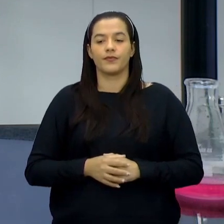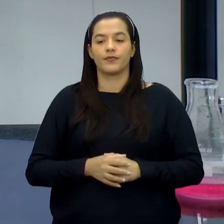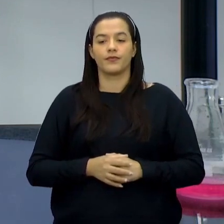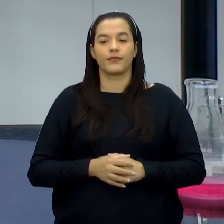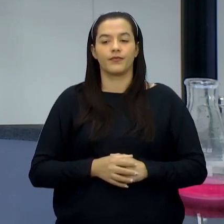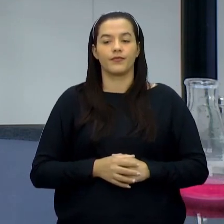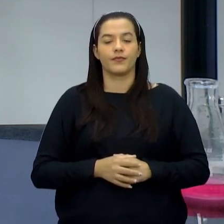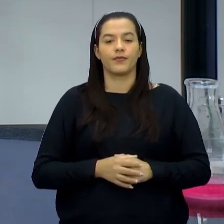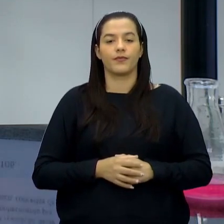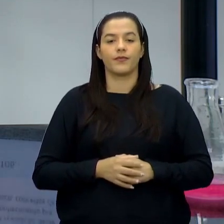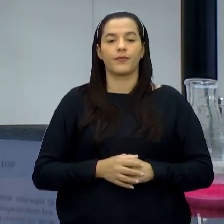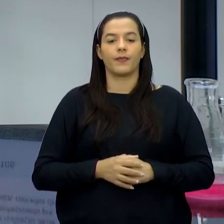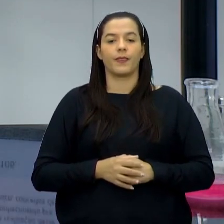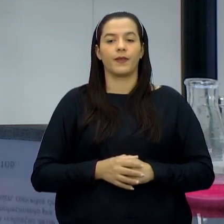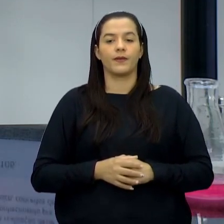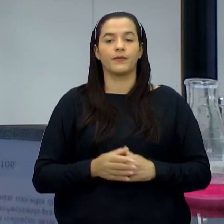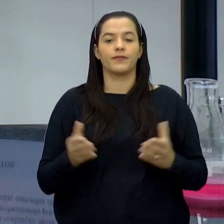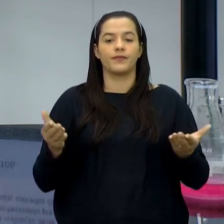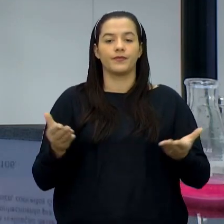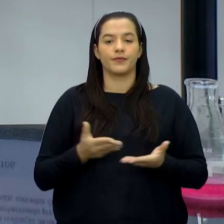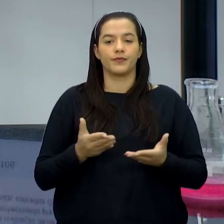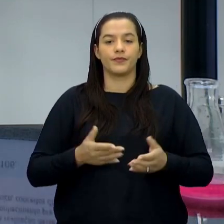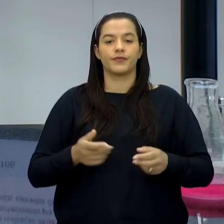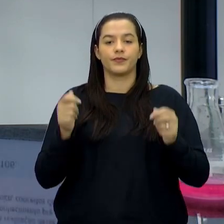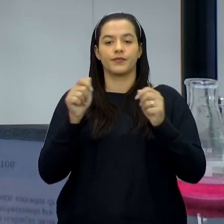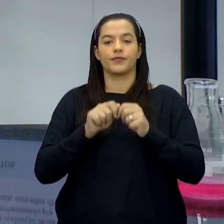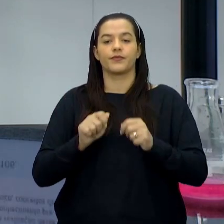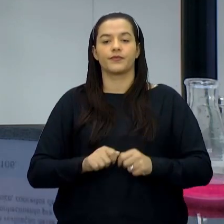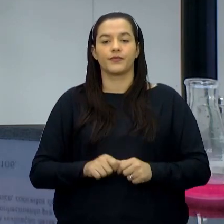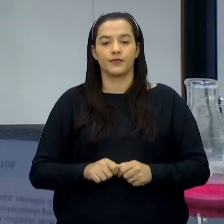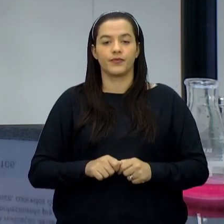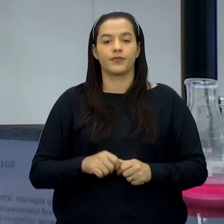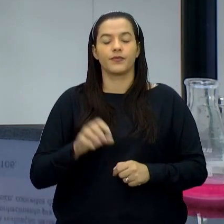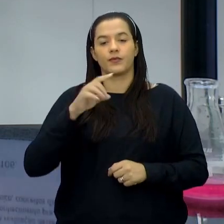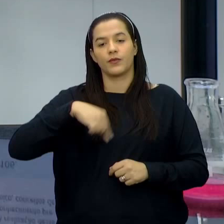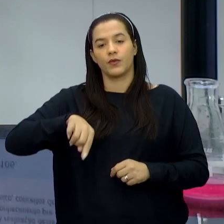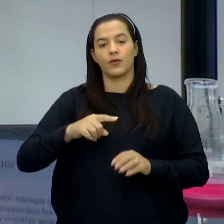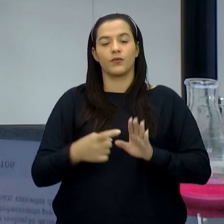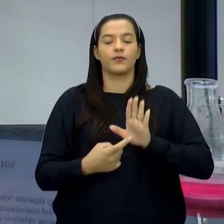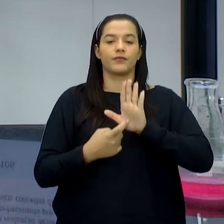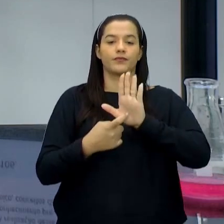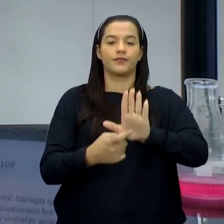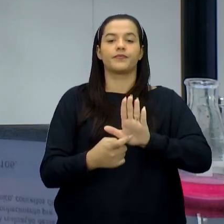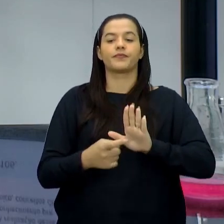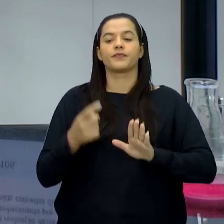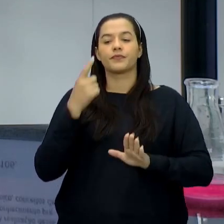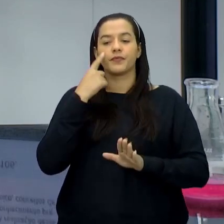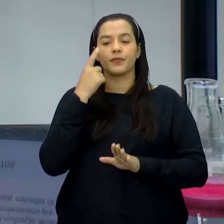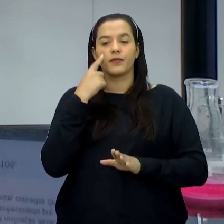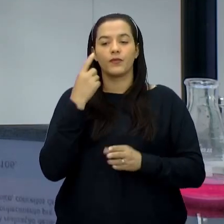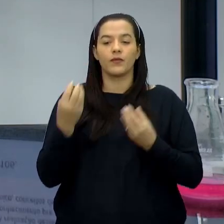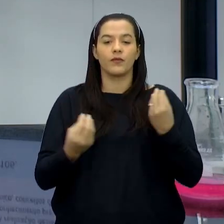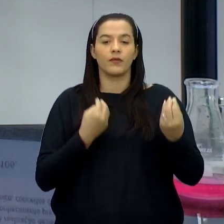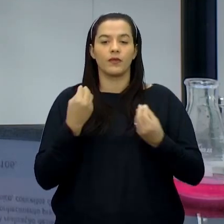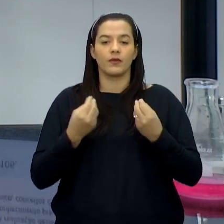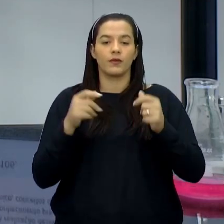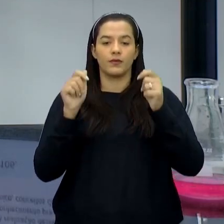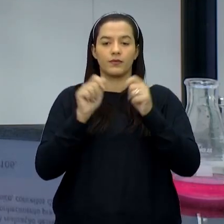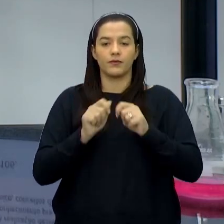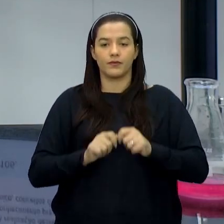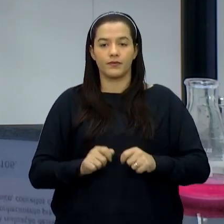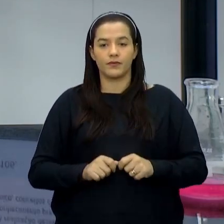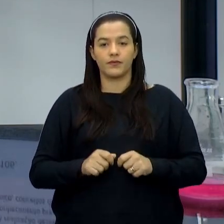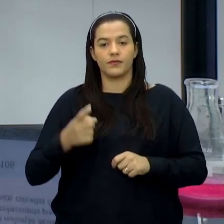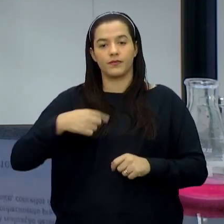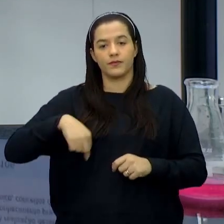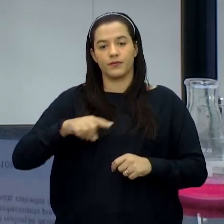Né? Então, hoje nós vamos fazer uma demonstração, né, de como funciona isso